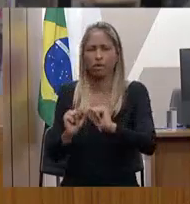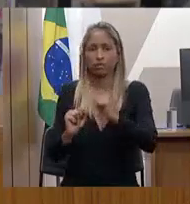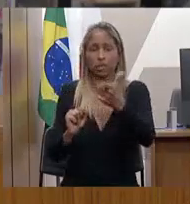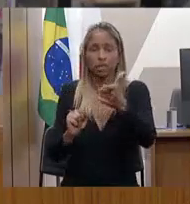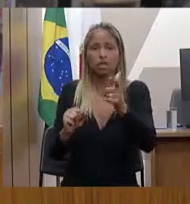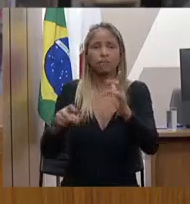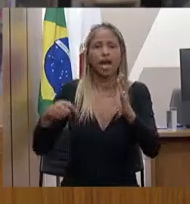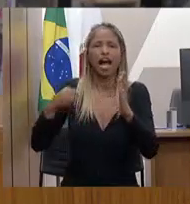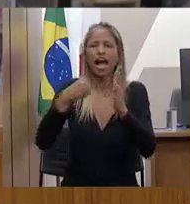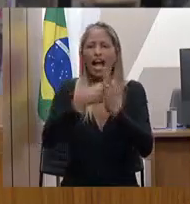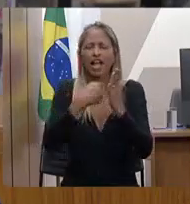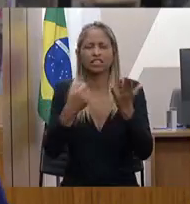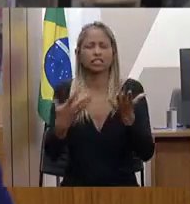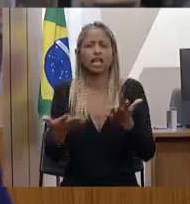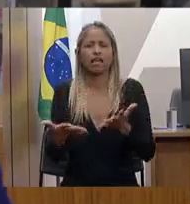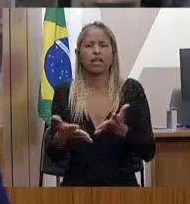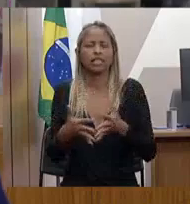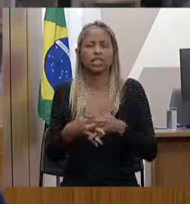de acidentes